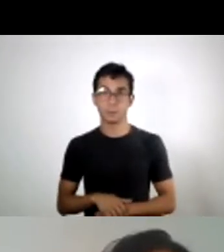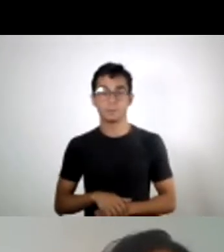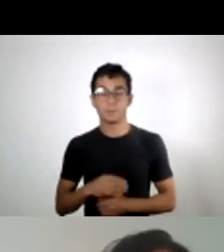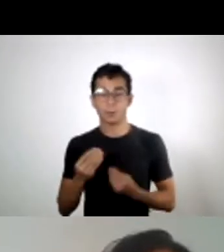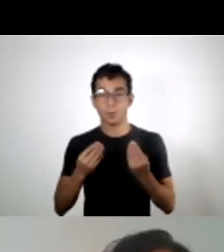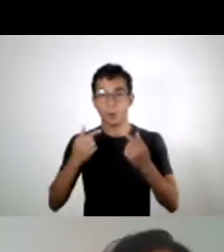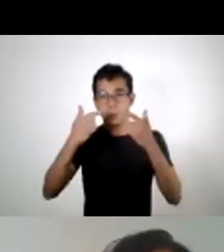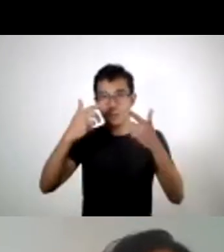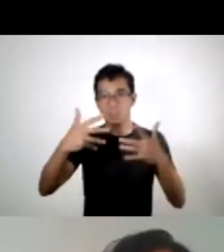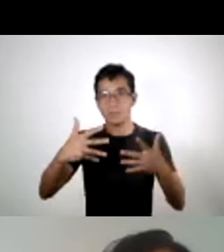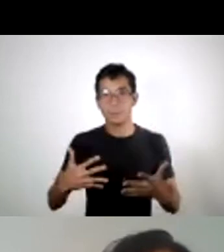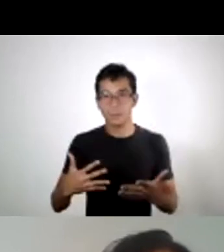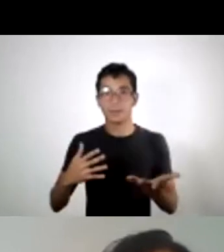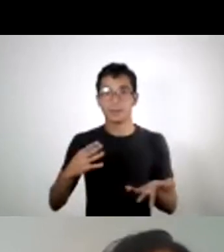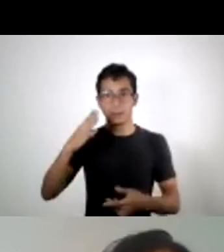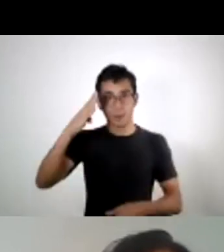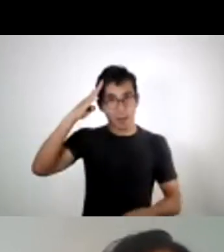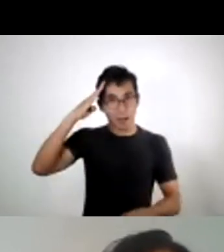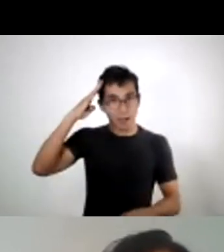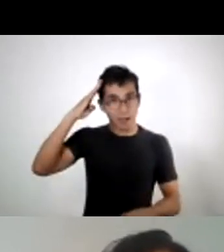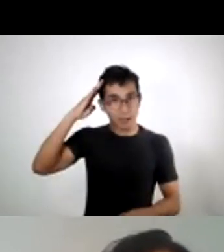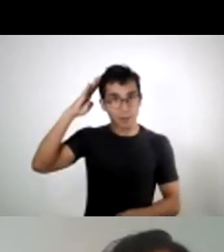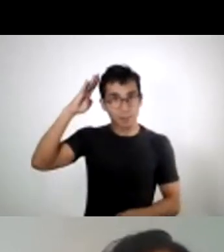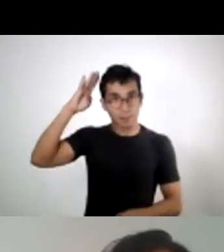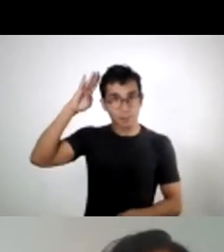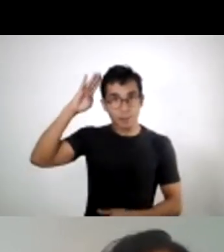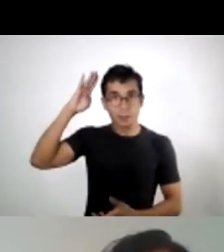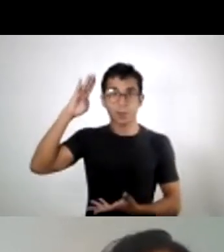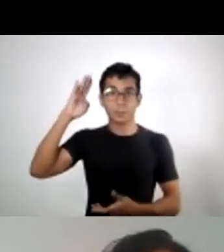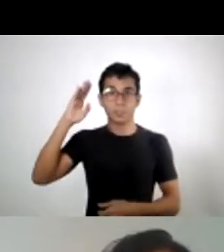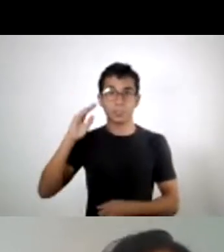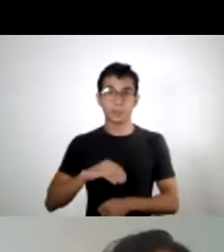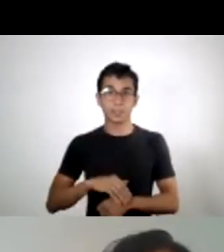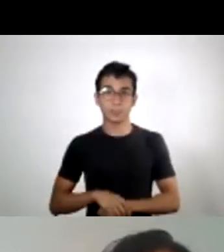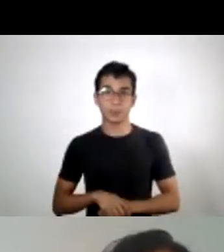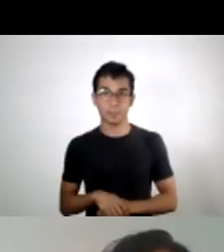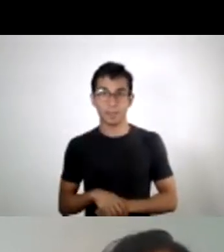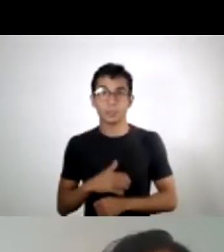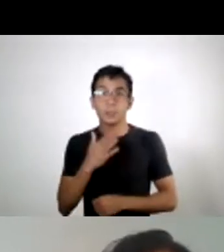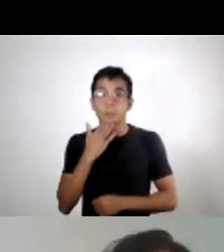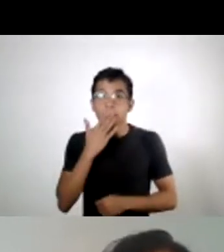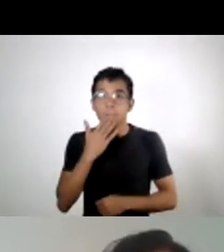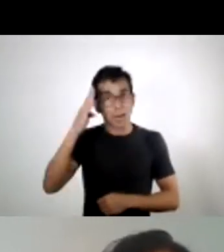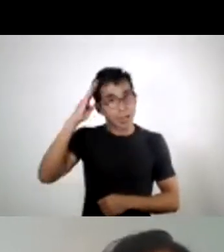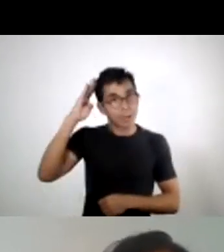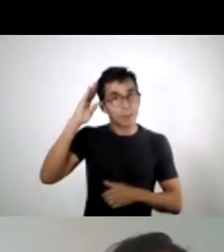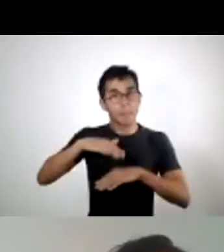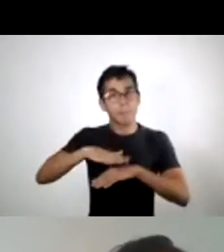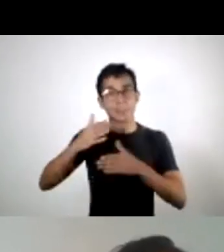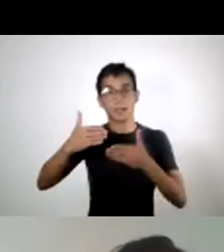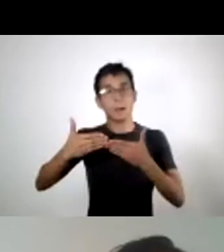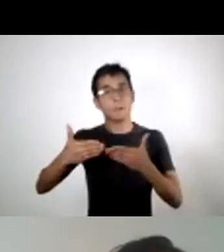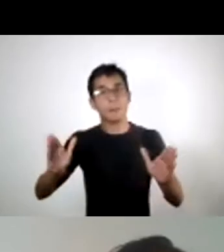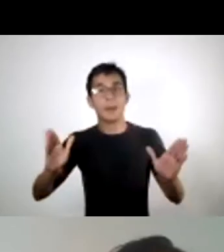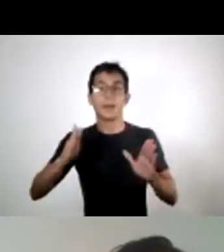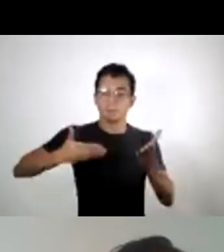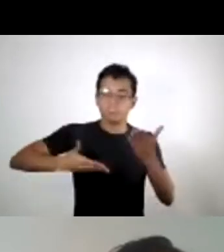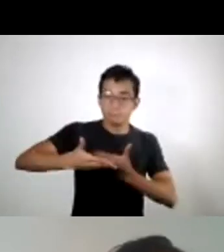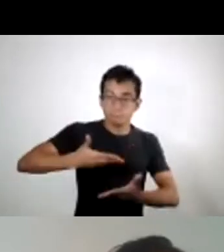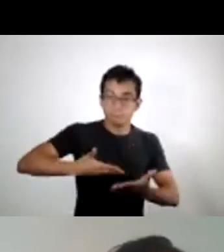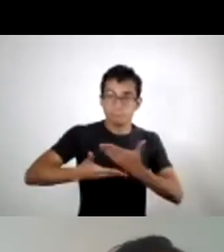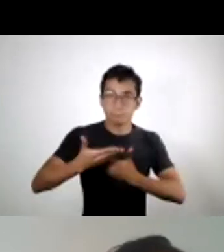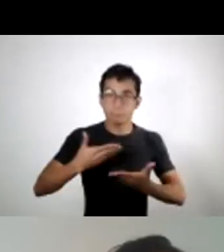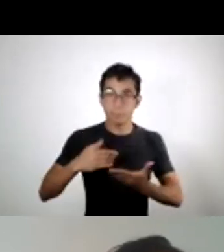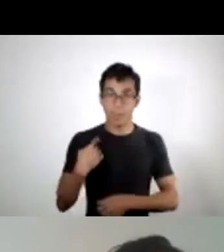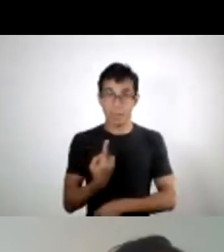Academia... Aberta. Nós A estamos gente na vive academia aberta. numa academia aberta. Então, a gente vive com os mestres e com as